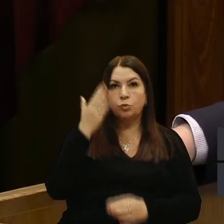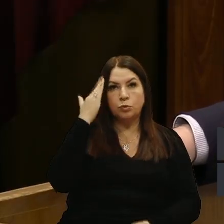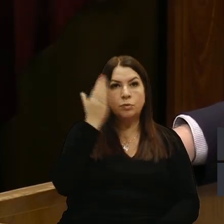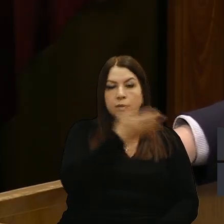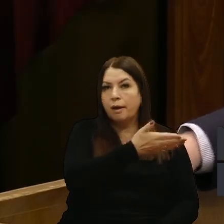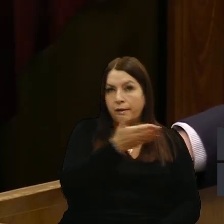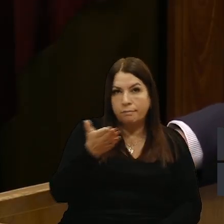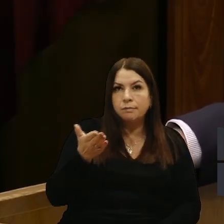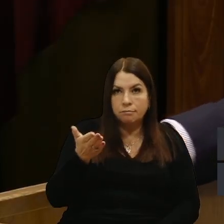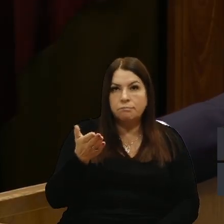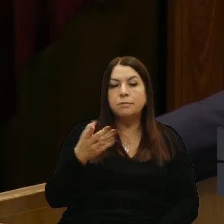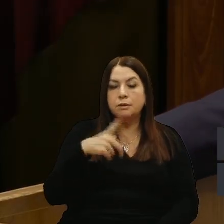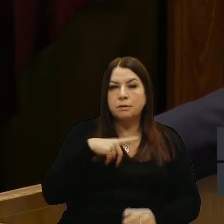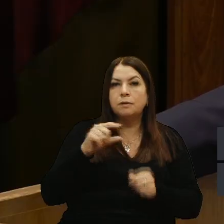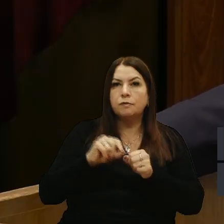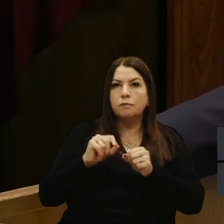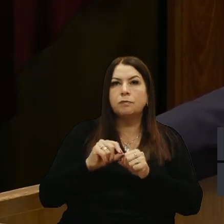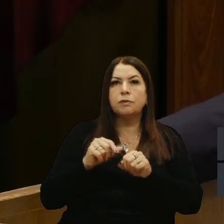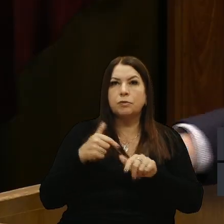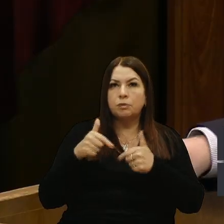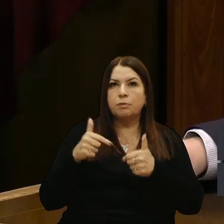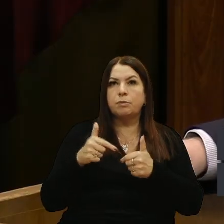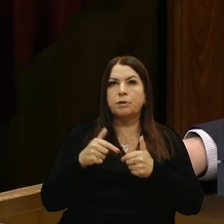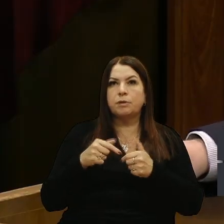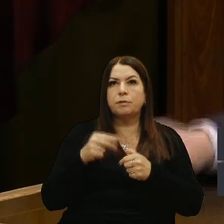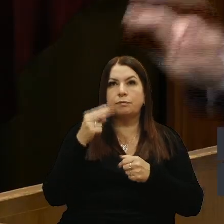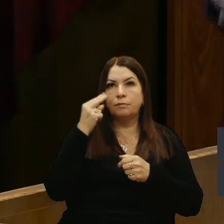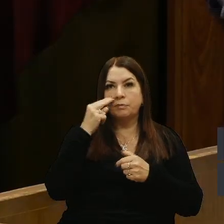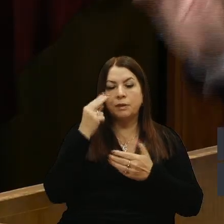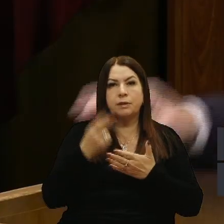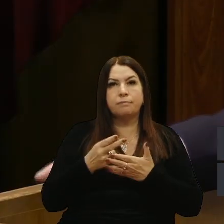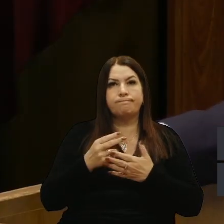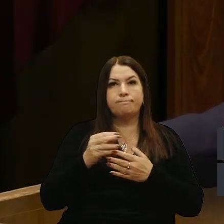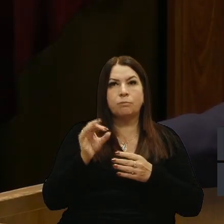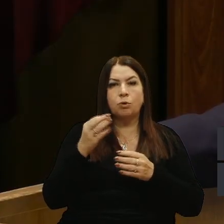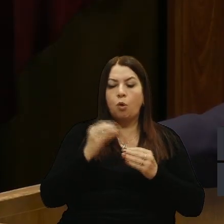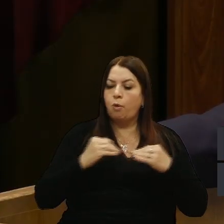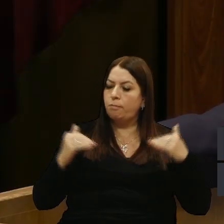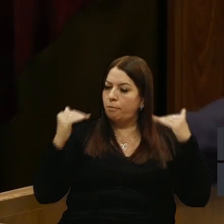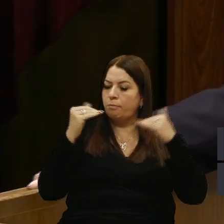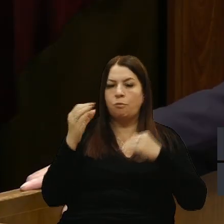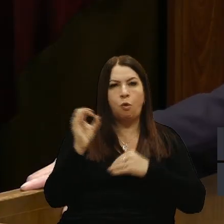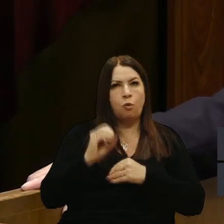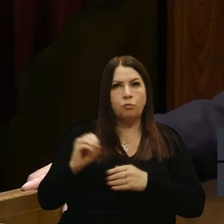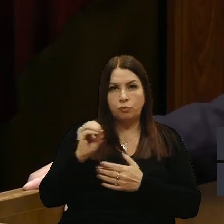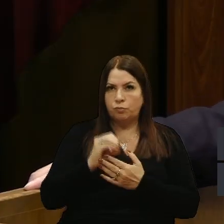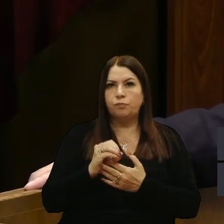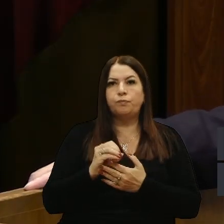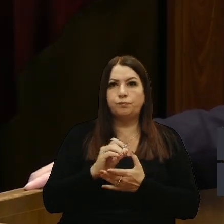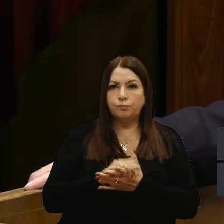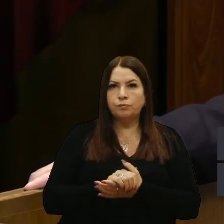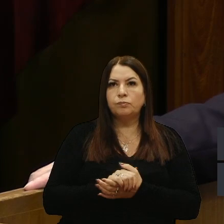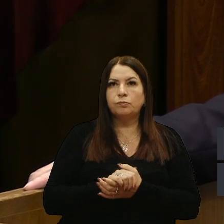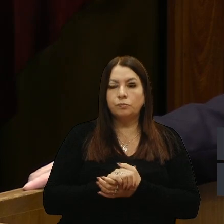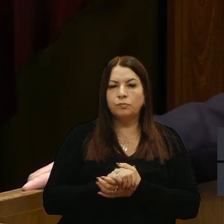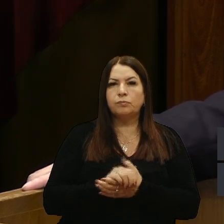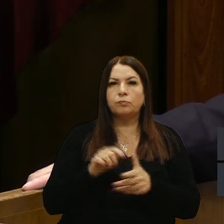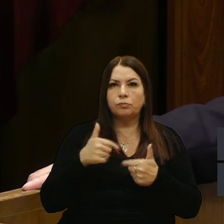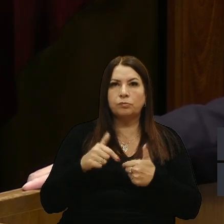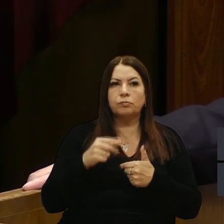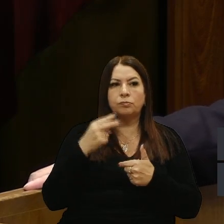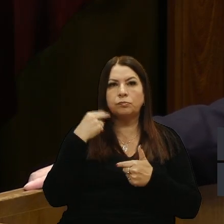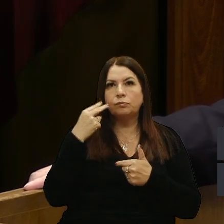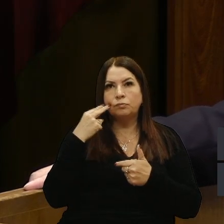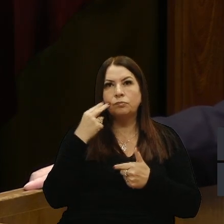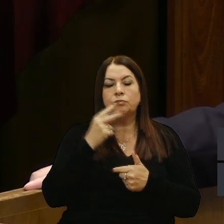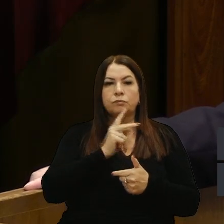senhoras sabem que tem feito um trabalho, vereador Sandro Fantinel, de excelência. Um trabalho, vereador Pedro Rodrigues,